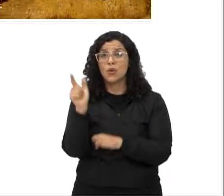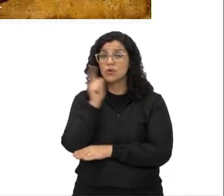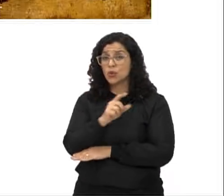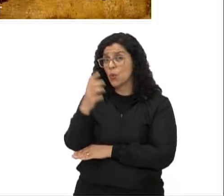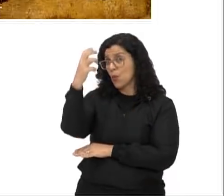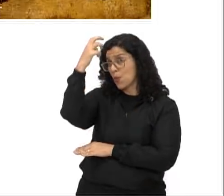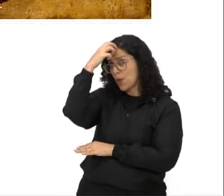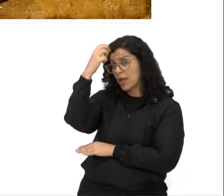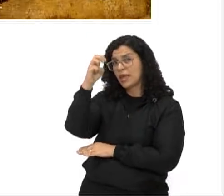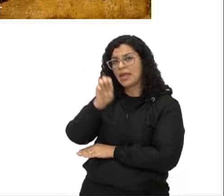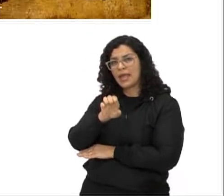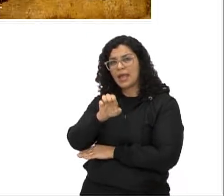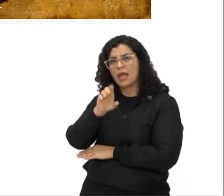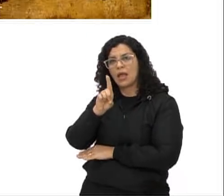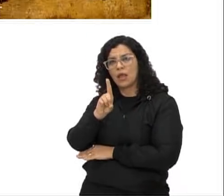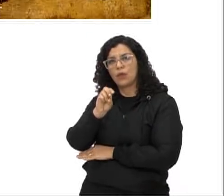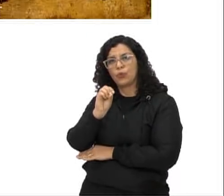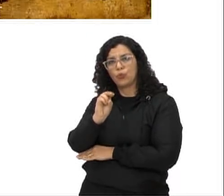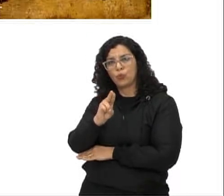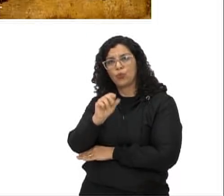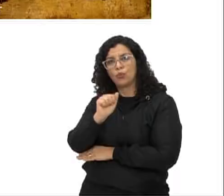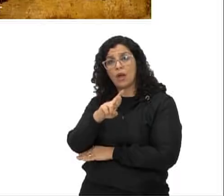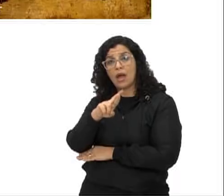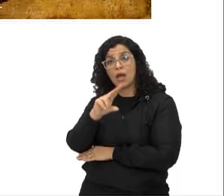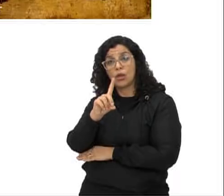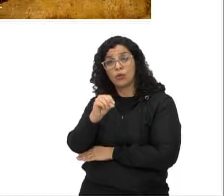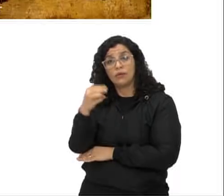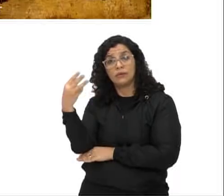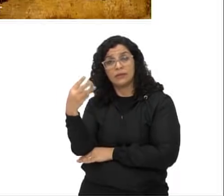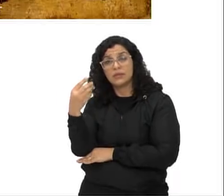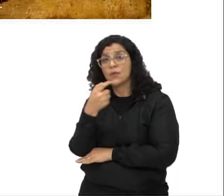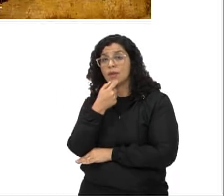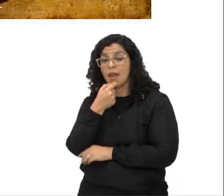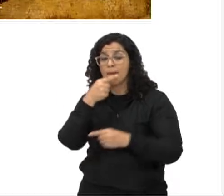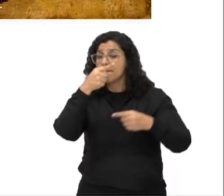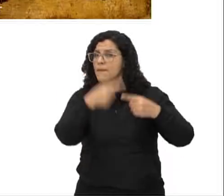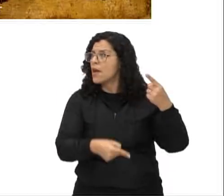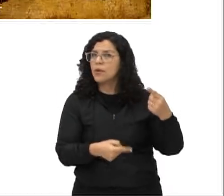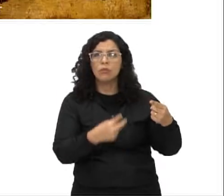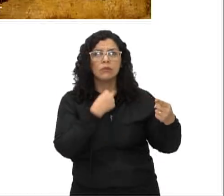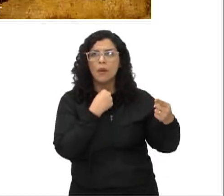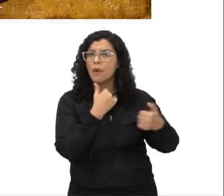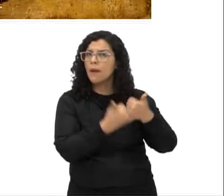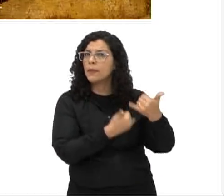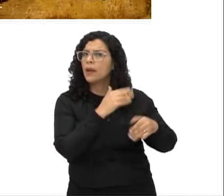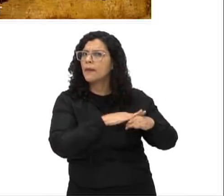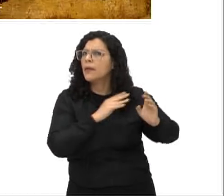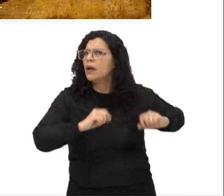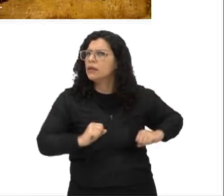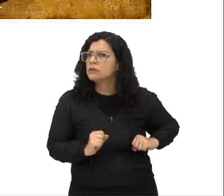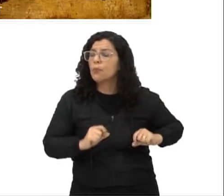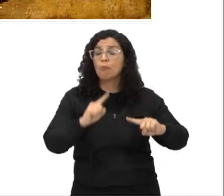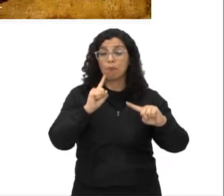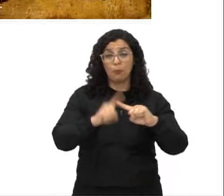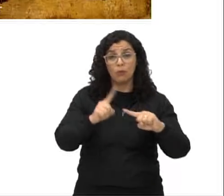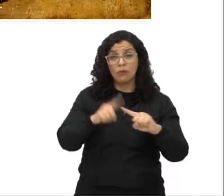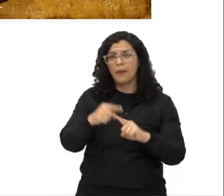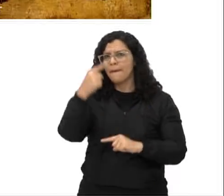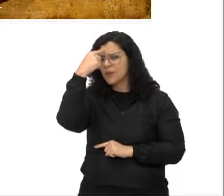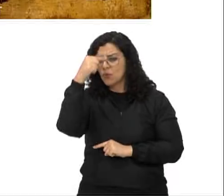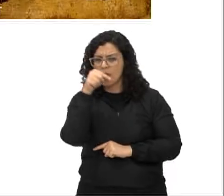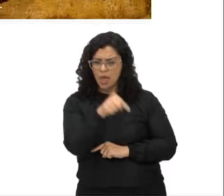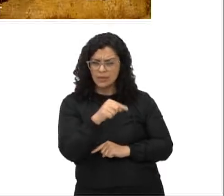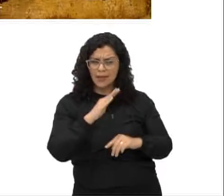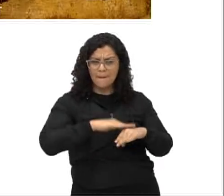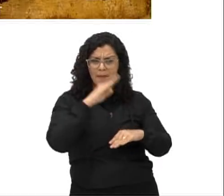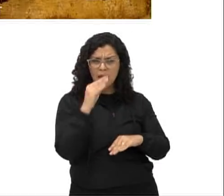rei Eduardo III da Inglaterra proibir a sua prática em 1366, pois temia que ele